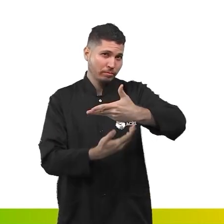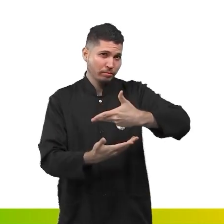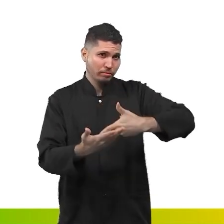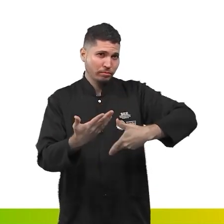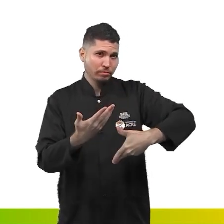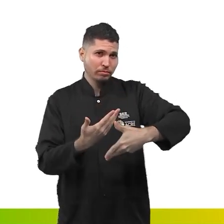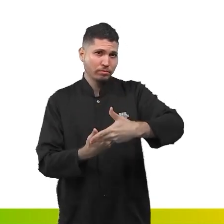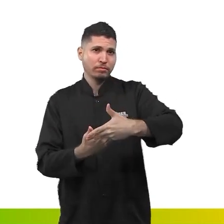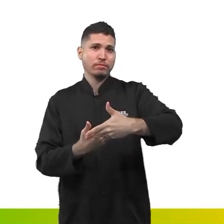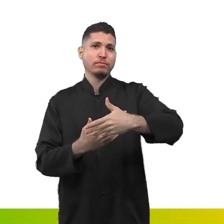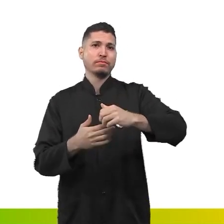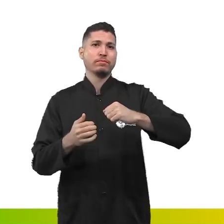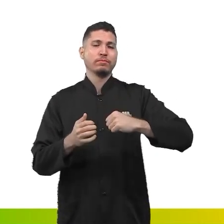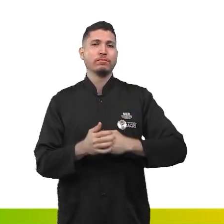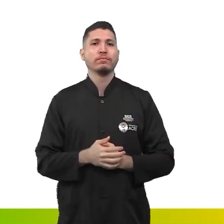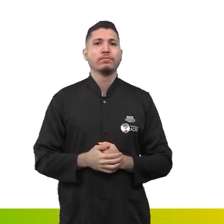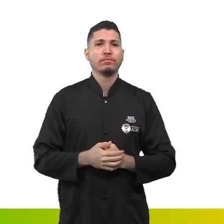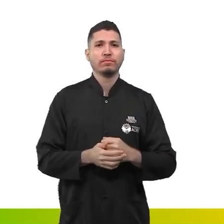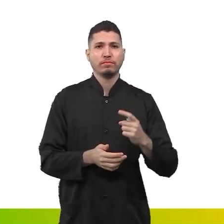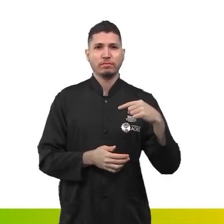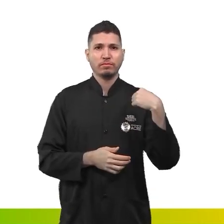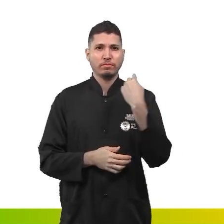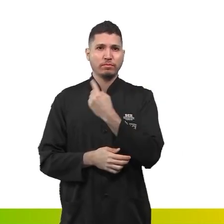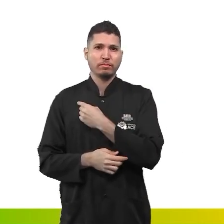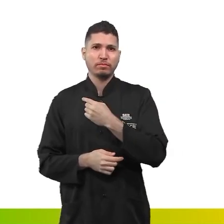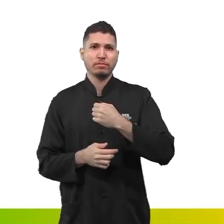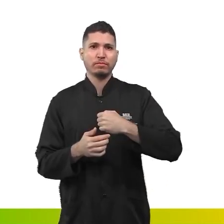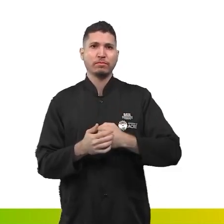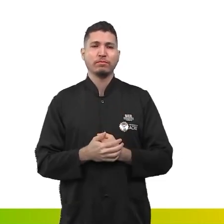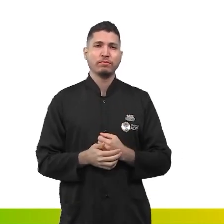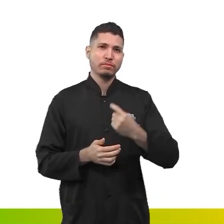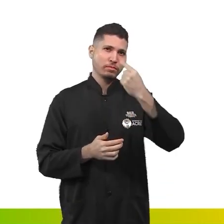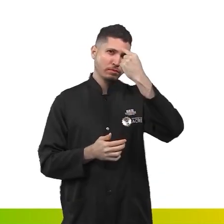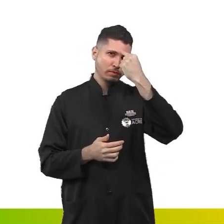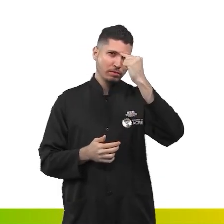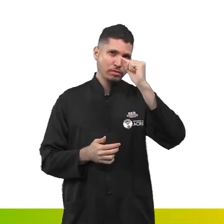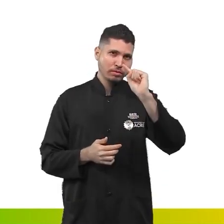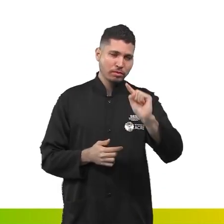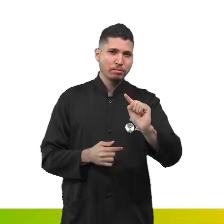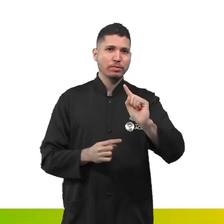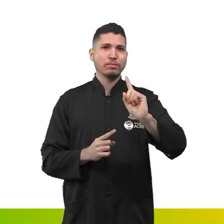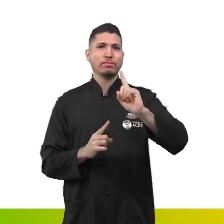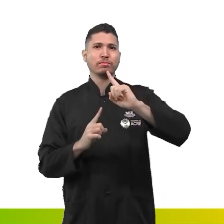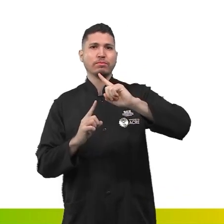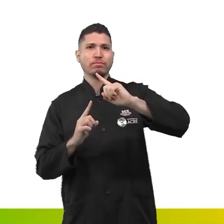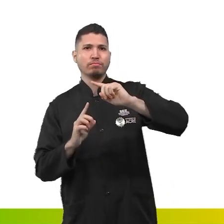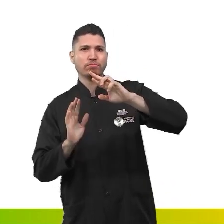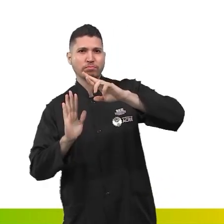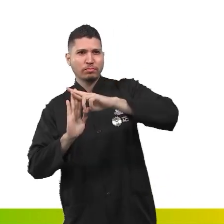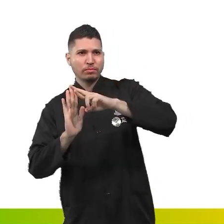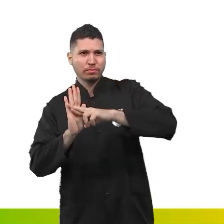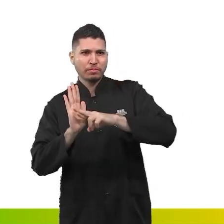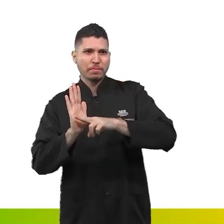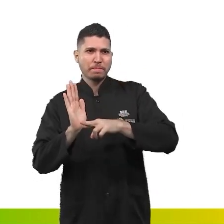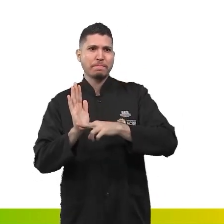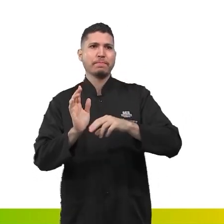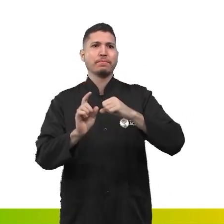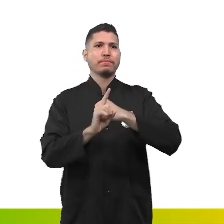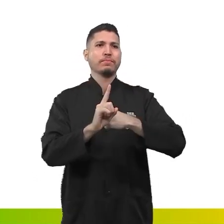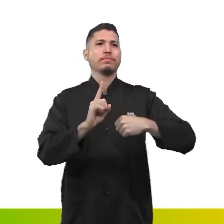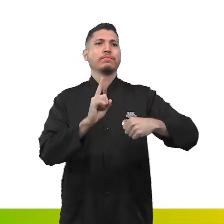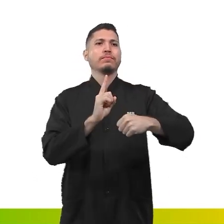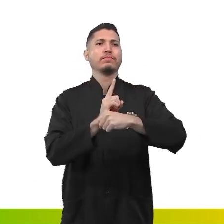processo mediante o qual criamos um self social e senso de apego a sistemas